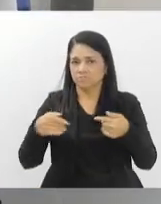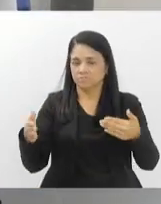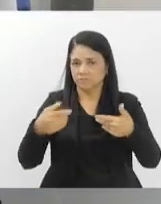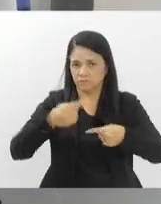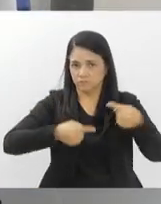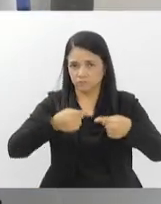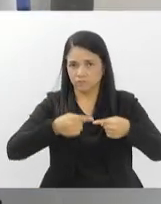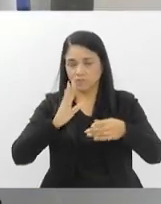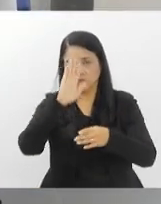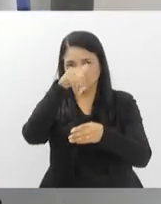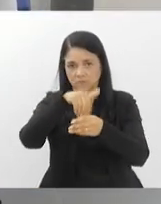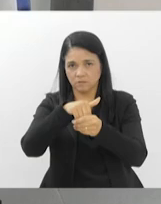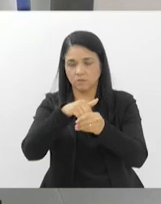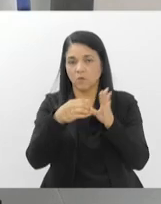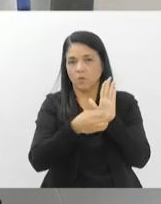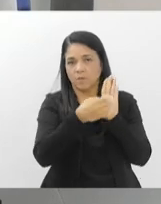votação,